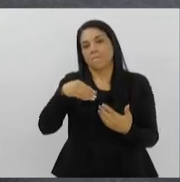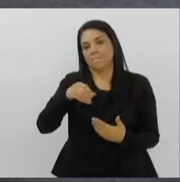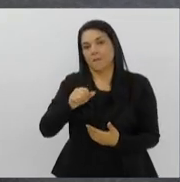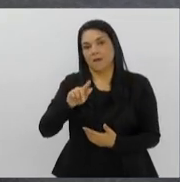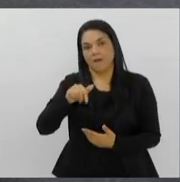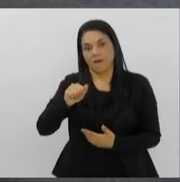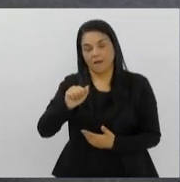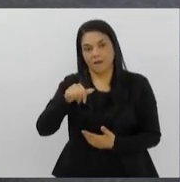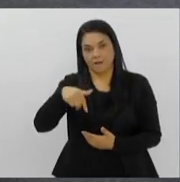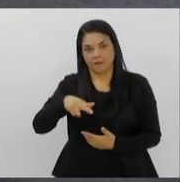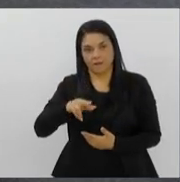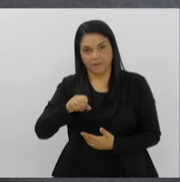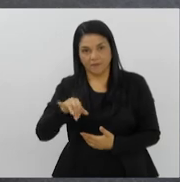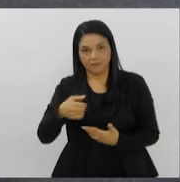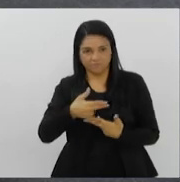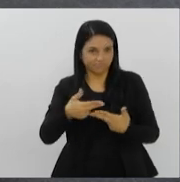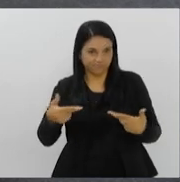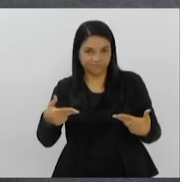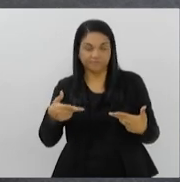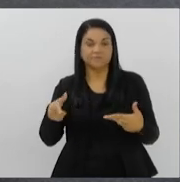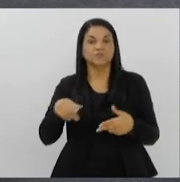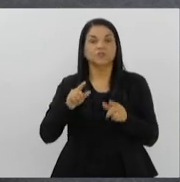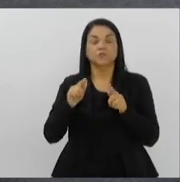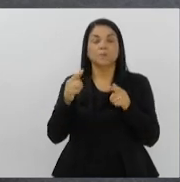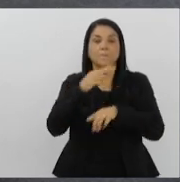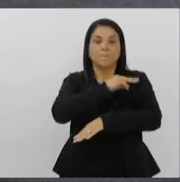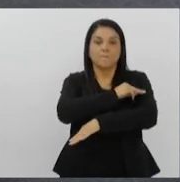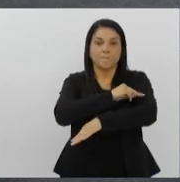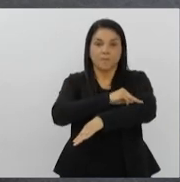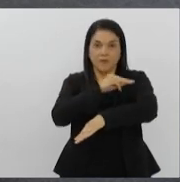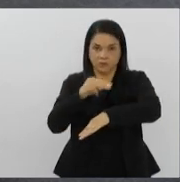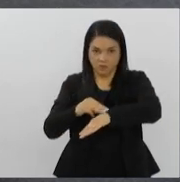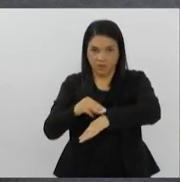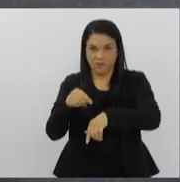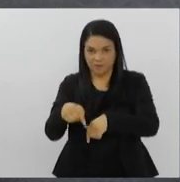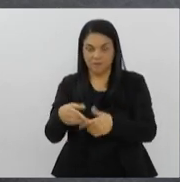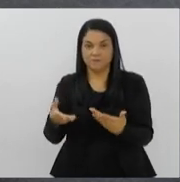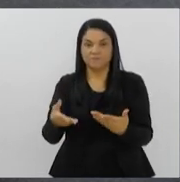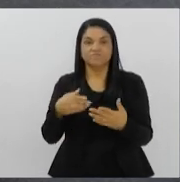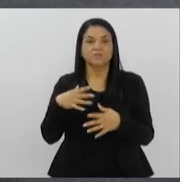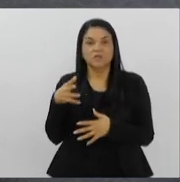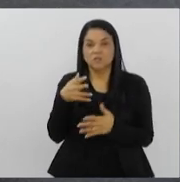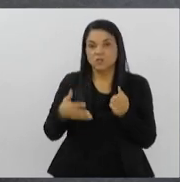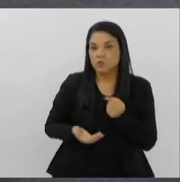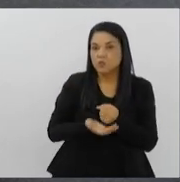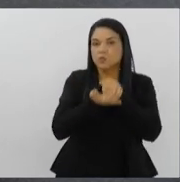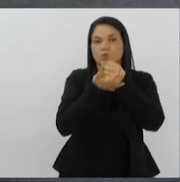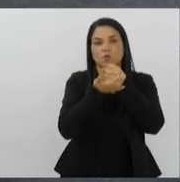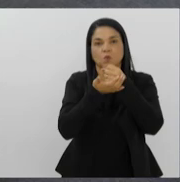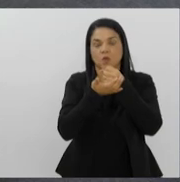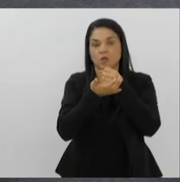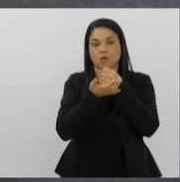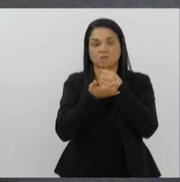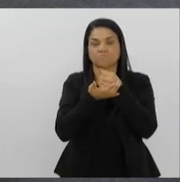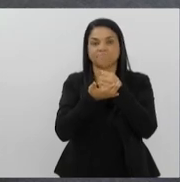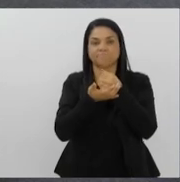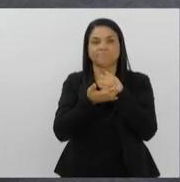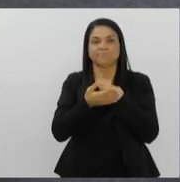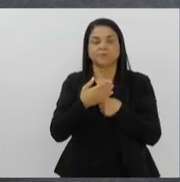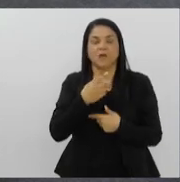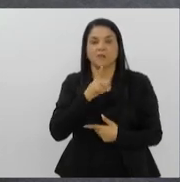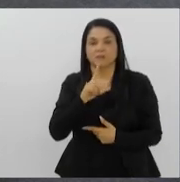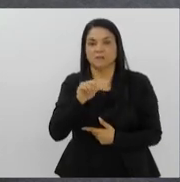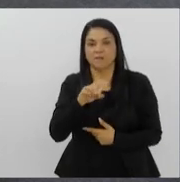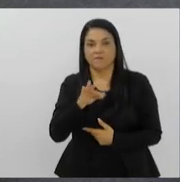Magé, enquanto os próprios maquinários, os socorros da Defesa Civil Estadual não conseguiram chegar, por